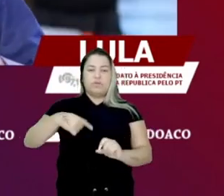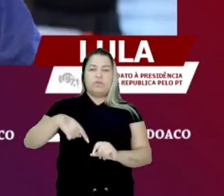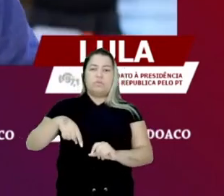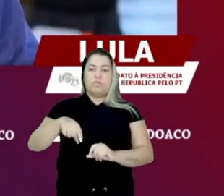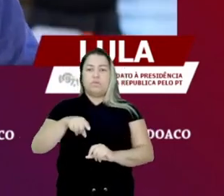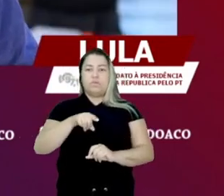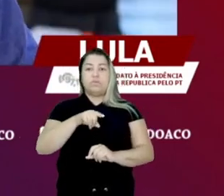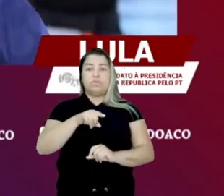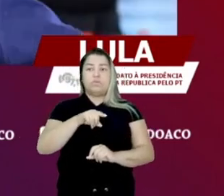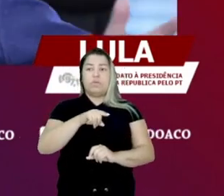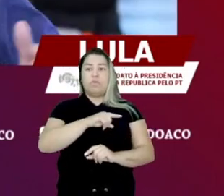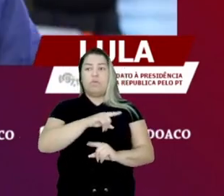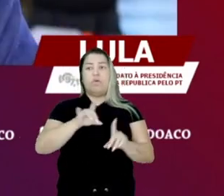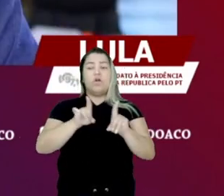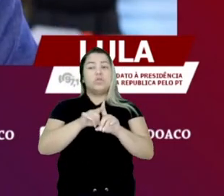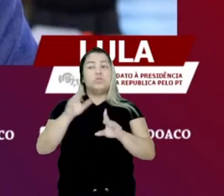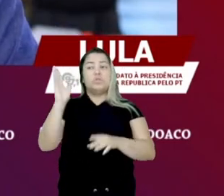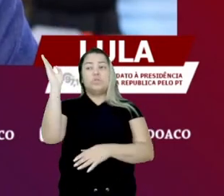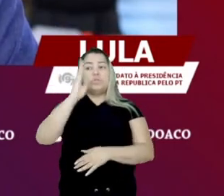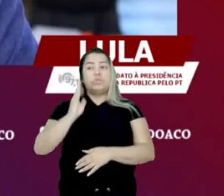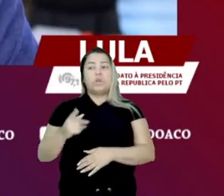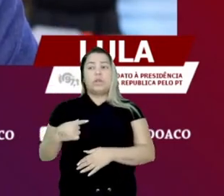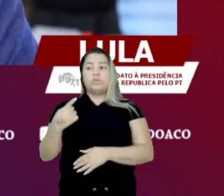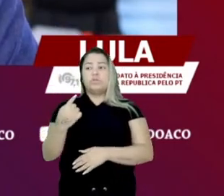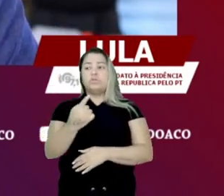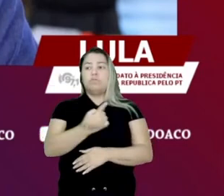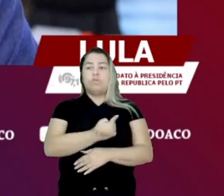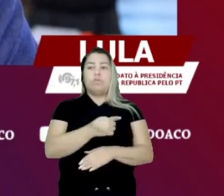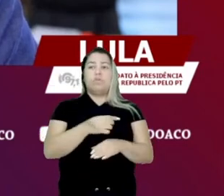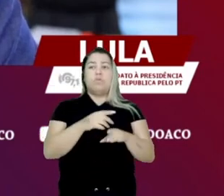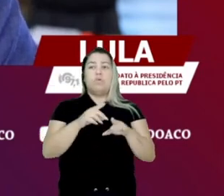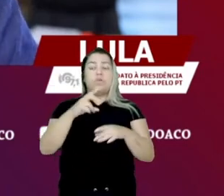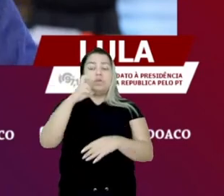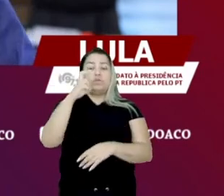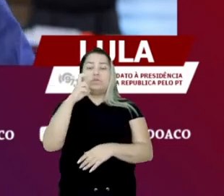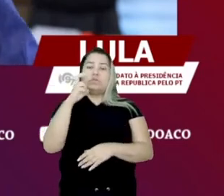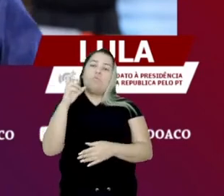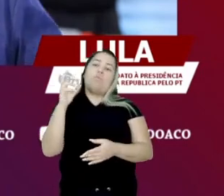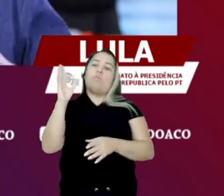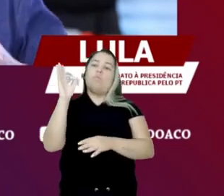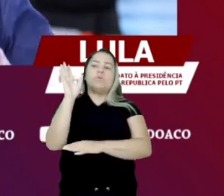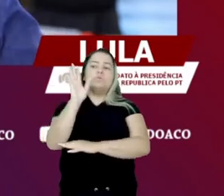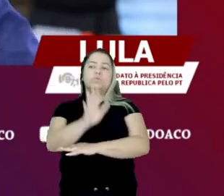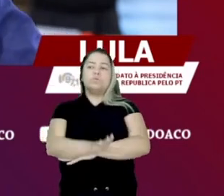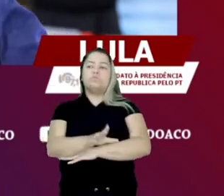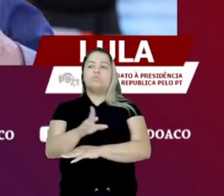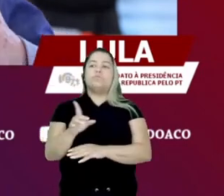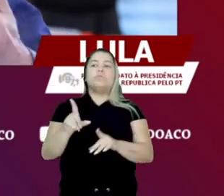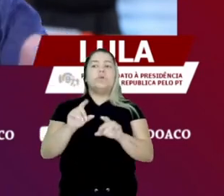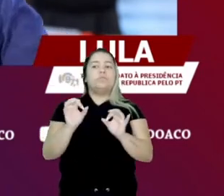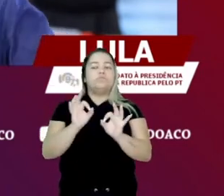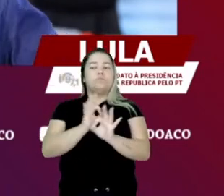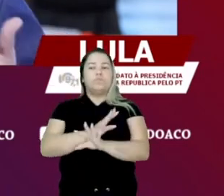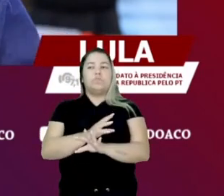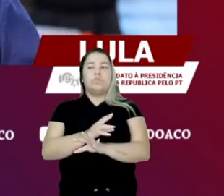são 2 horas de diferença, a gente já fica sabendo o resultado. Olha, se a urna pudesse praticar roubo, você